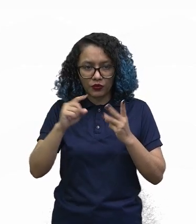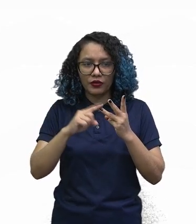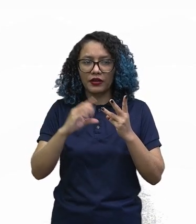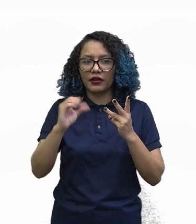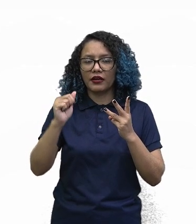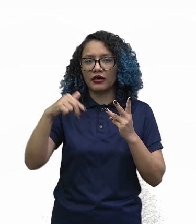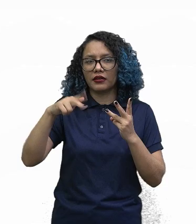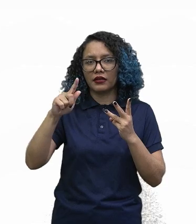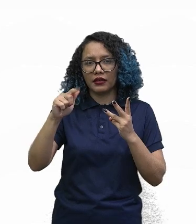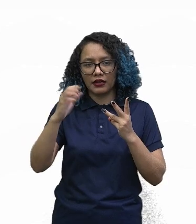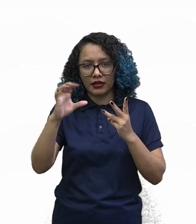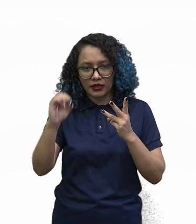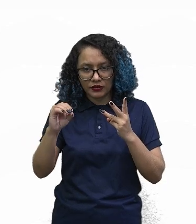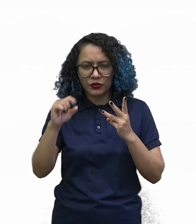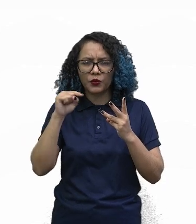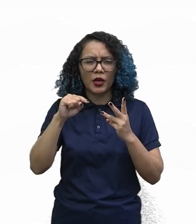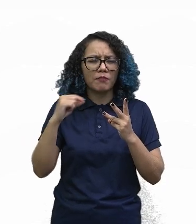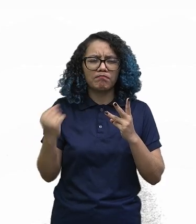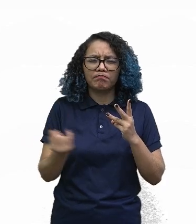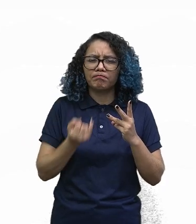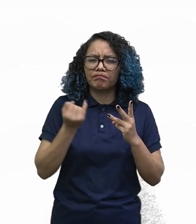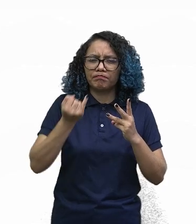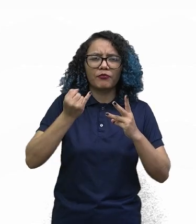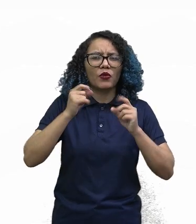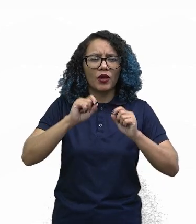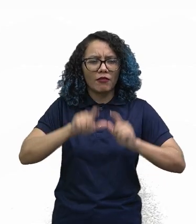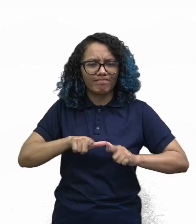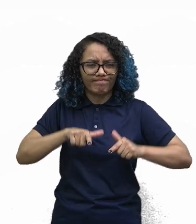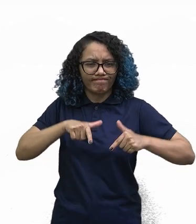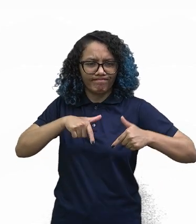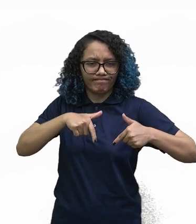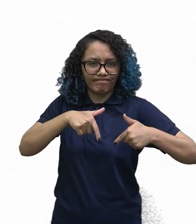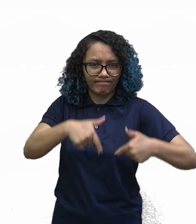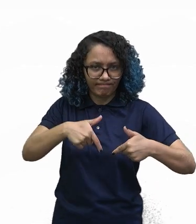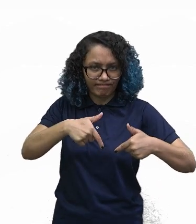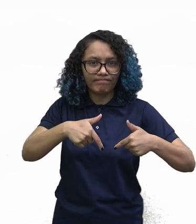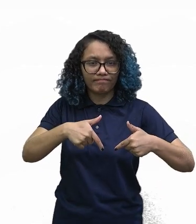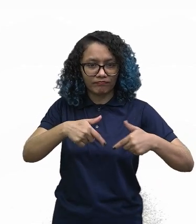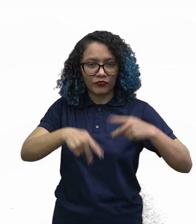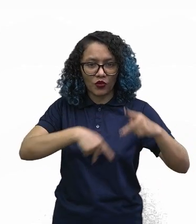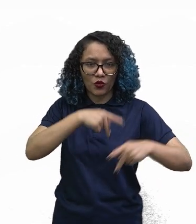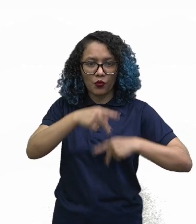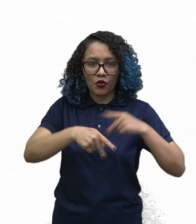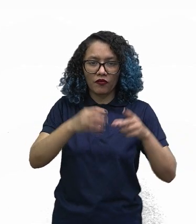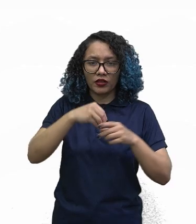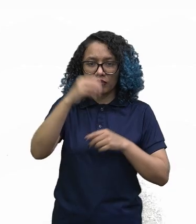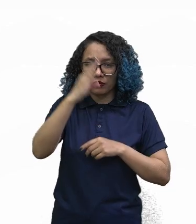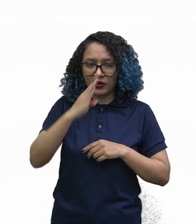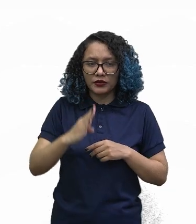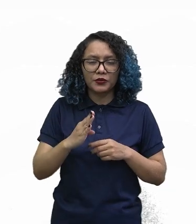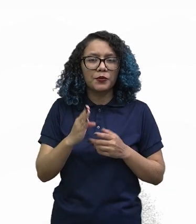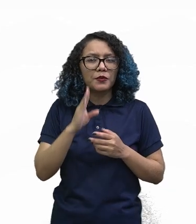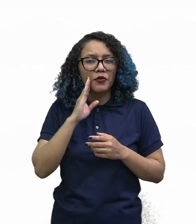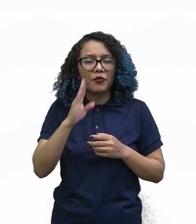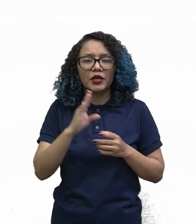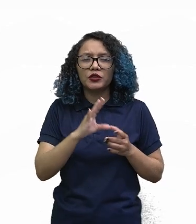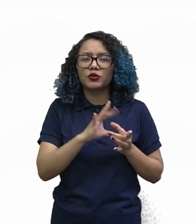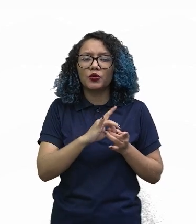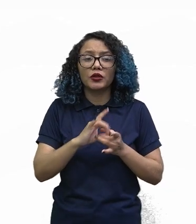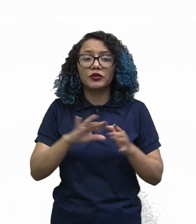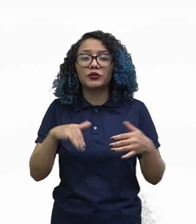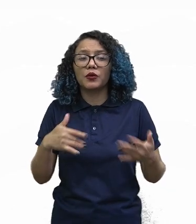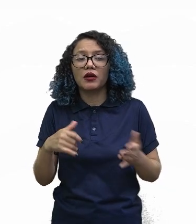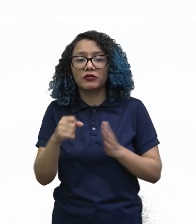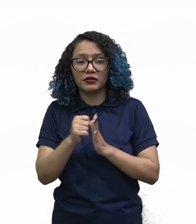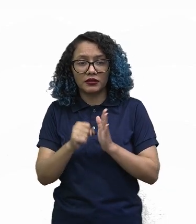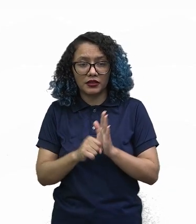de resistência popular no Brasil, especialmente no contexto em que estamos inseridos, século